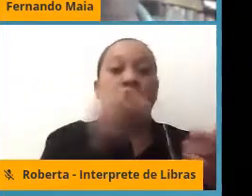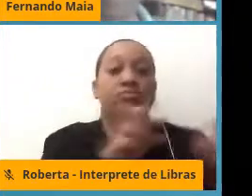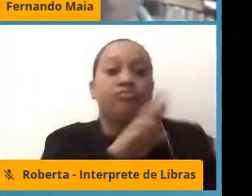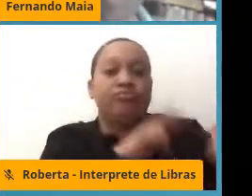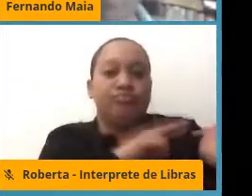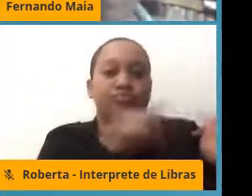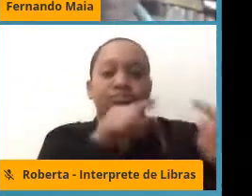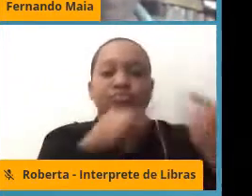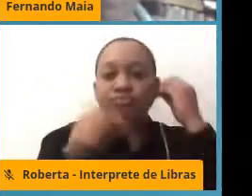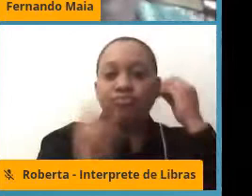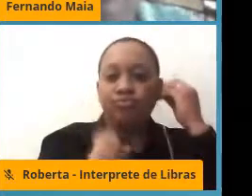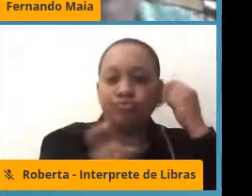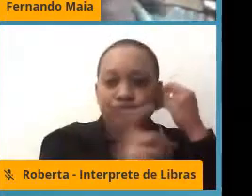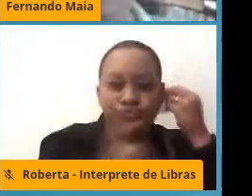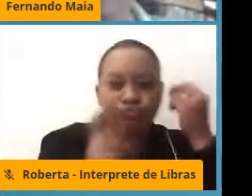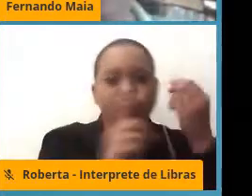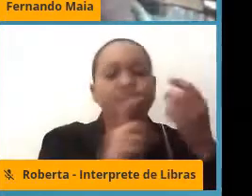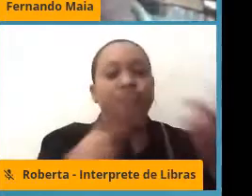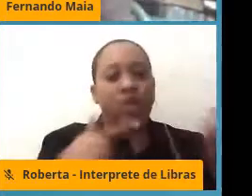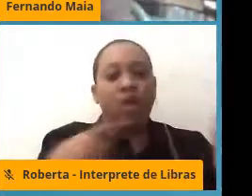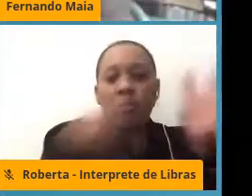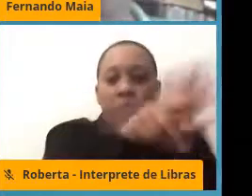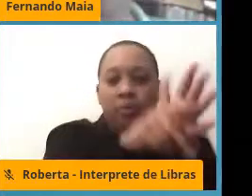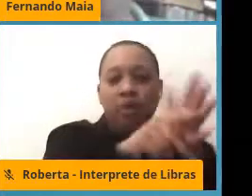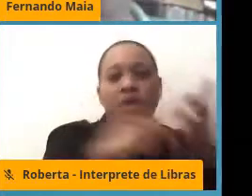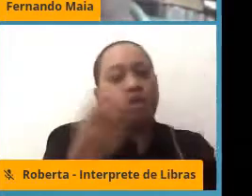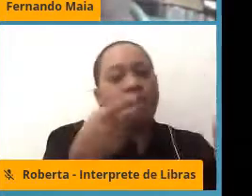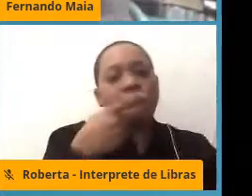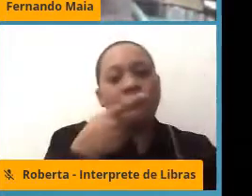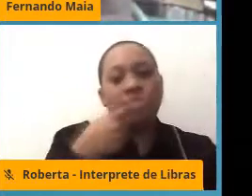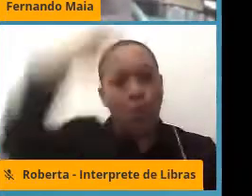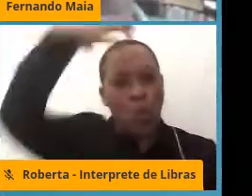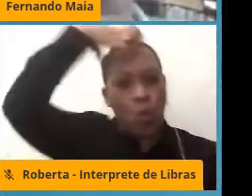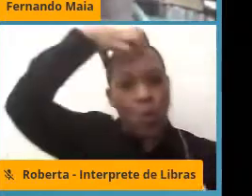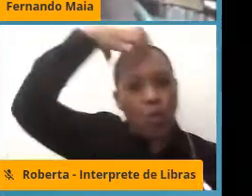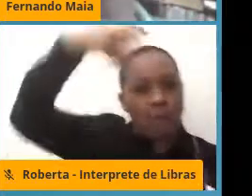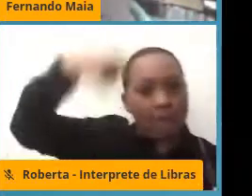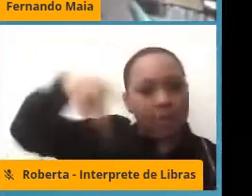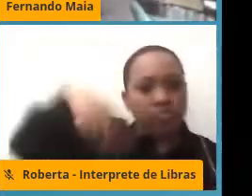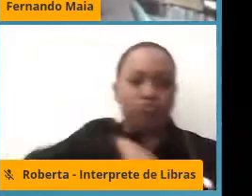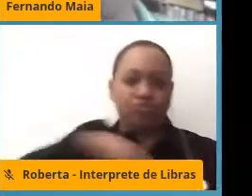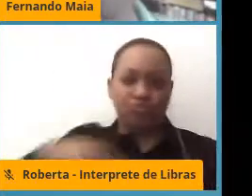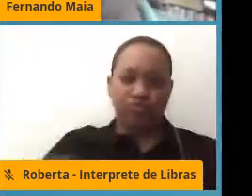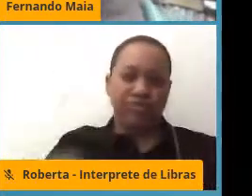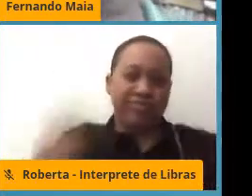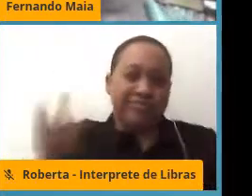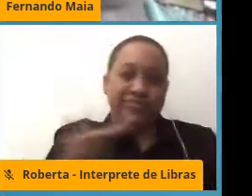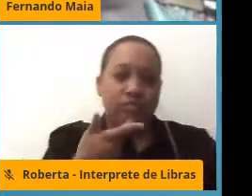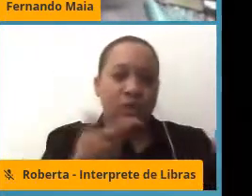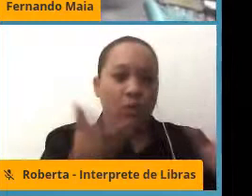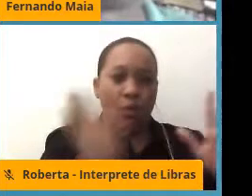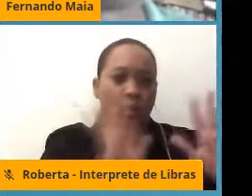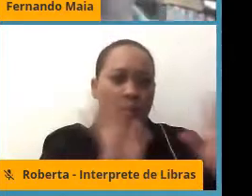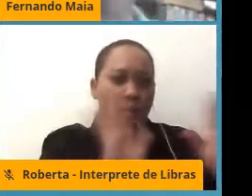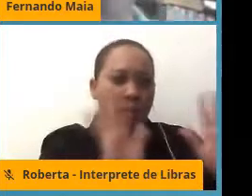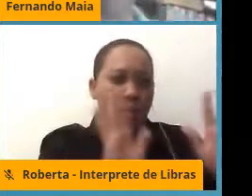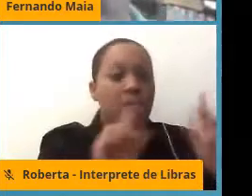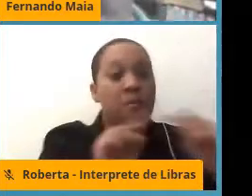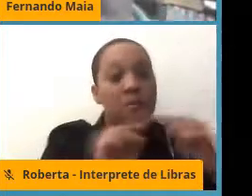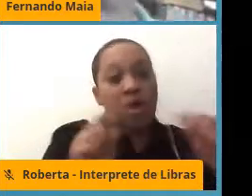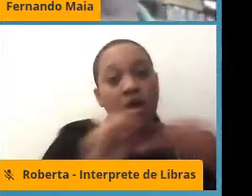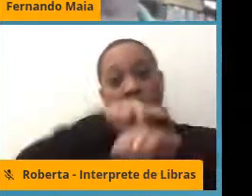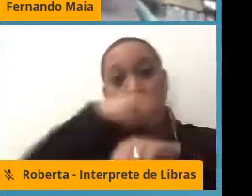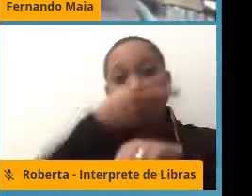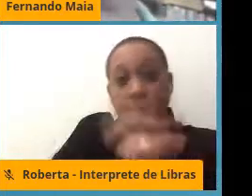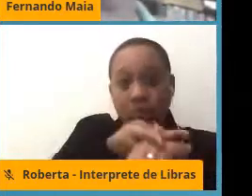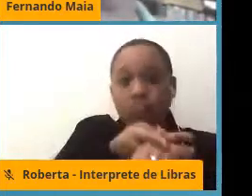fabricada pela China. Claro que a China nega isso e não creio que seja o caso. Pelo menos a hipótese mais provável é que não tenha